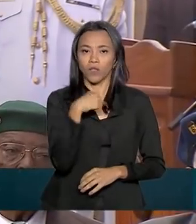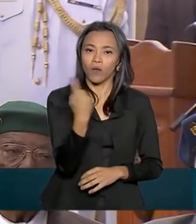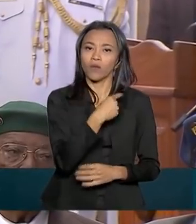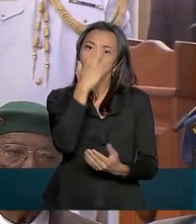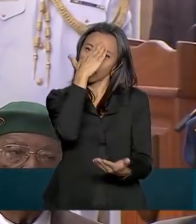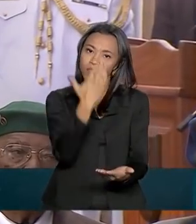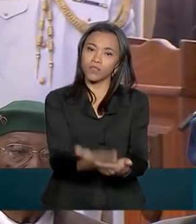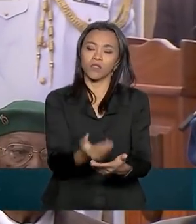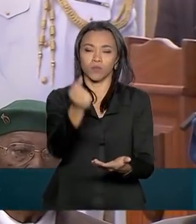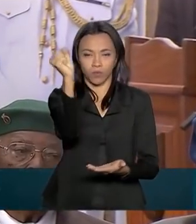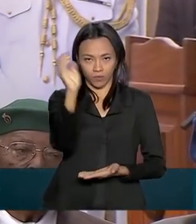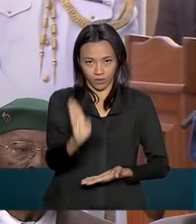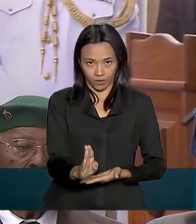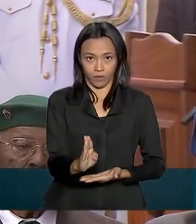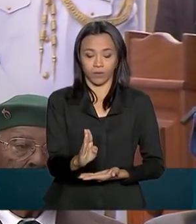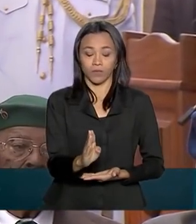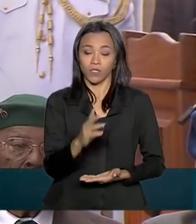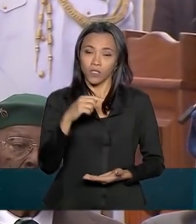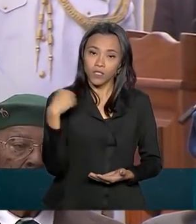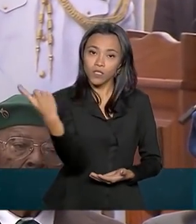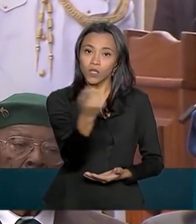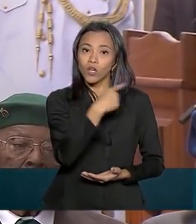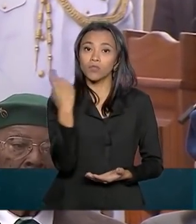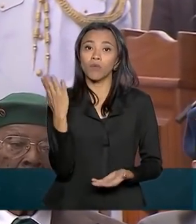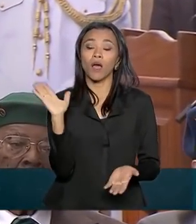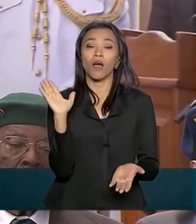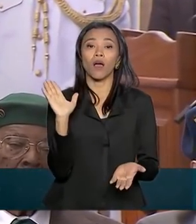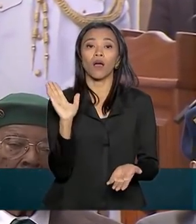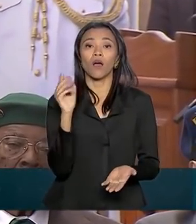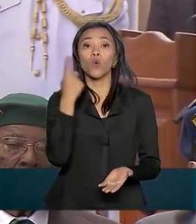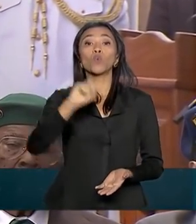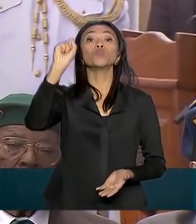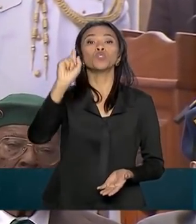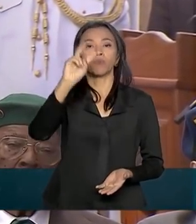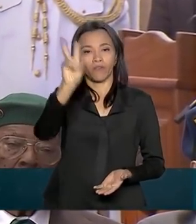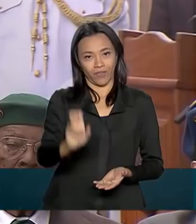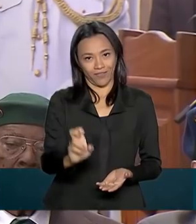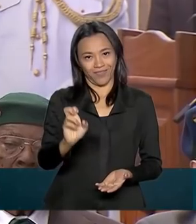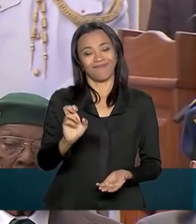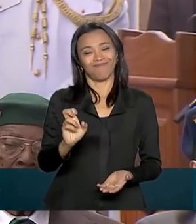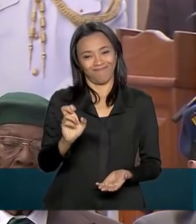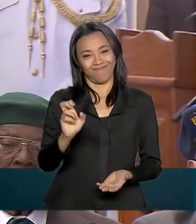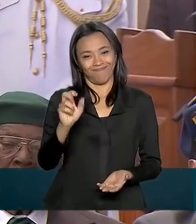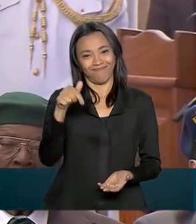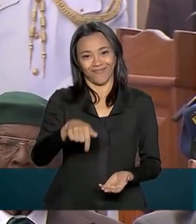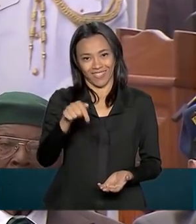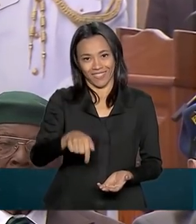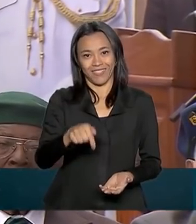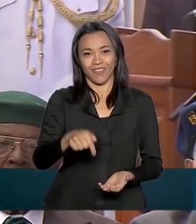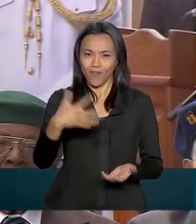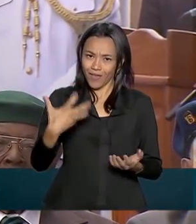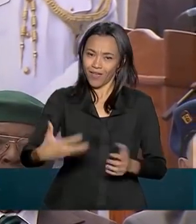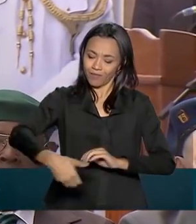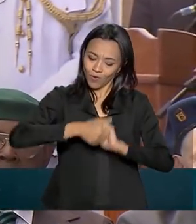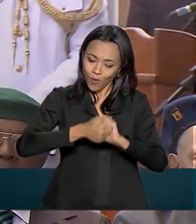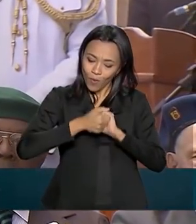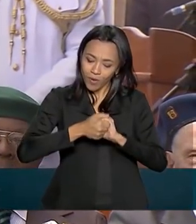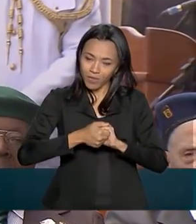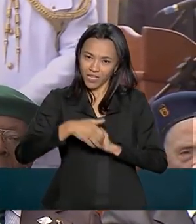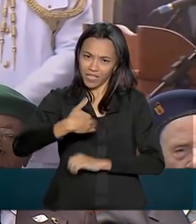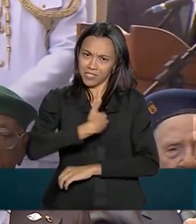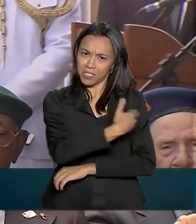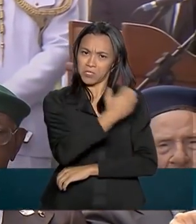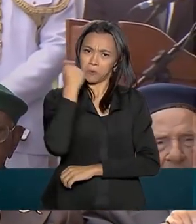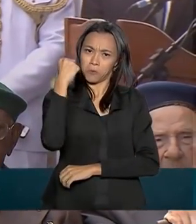e nós pela última vez aqui no dia nesse ano eu quero cumprimentar e dizer nós vimos que estão ao meu lado